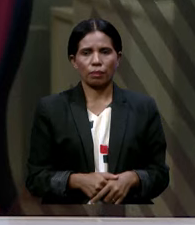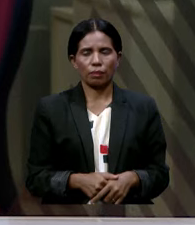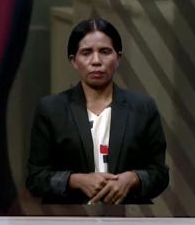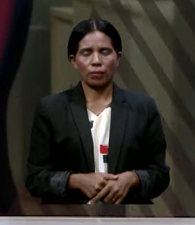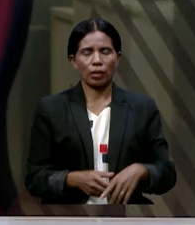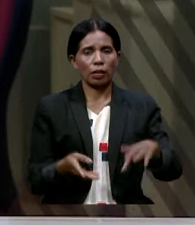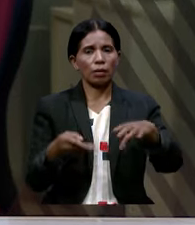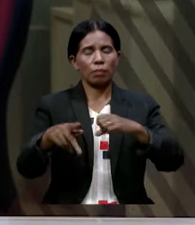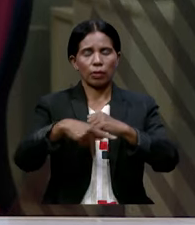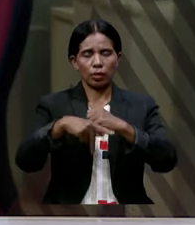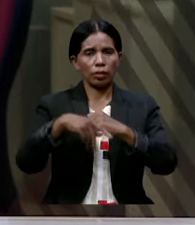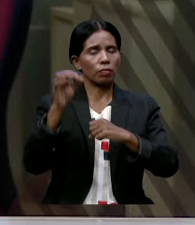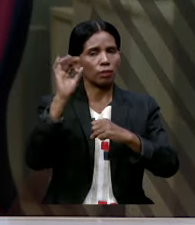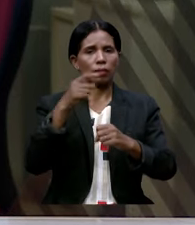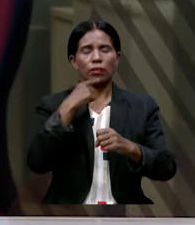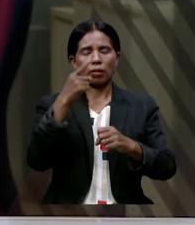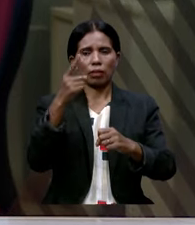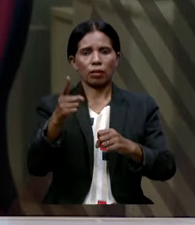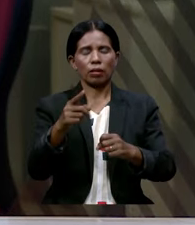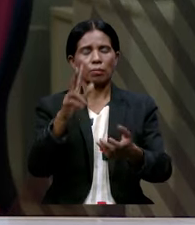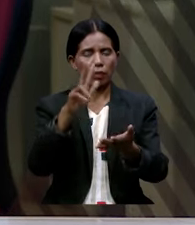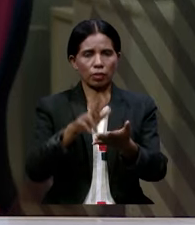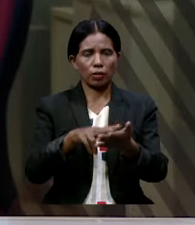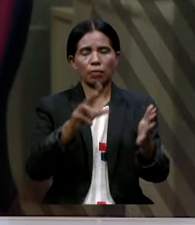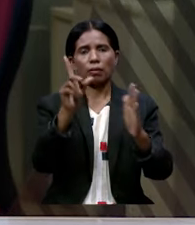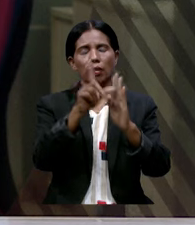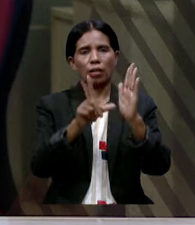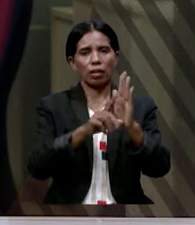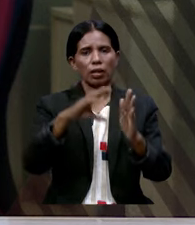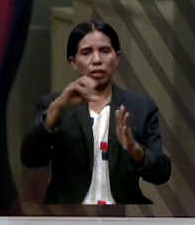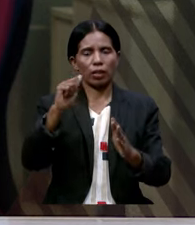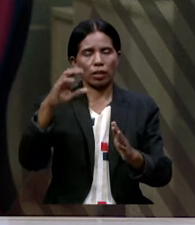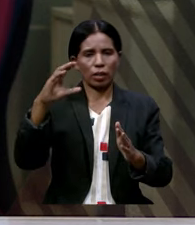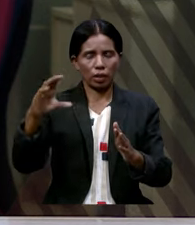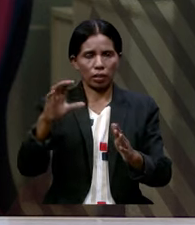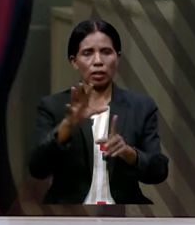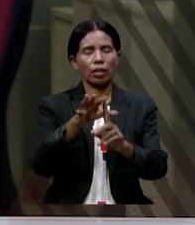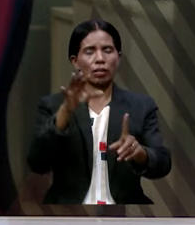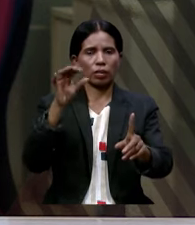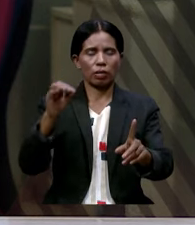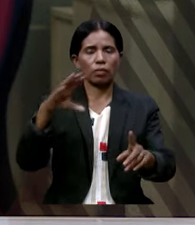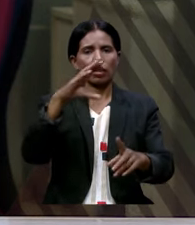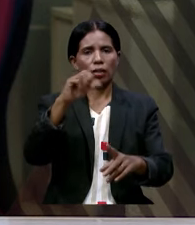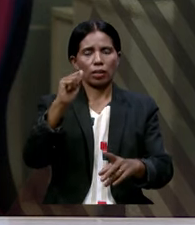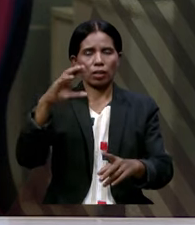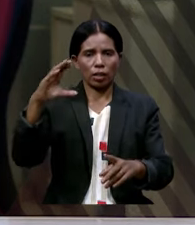Bancada Fratelin sugere atual aprovação o lugar da alteração lei CAC antes eleição da comissário